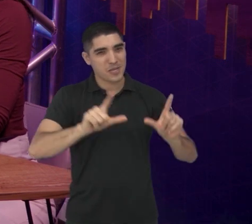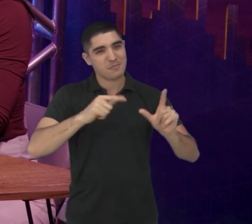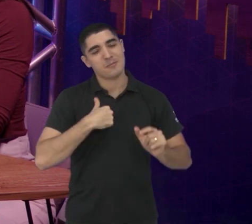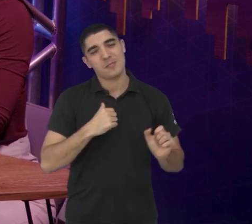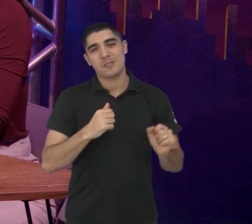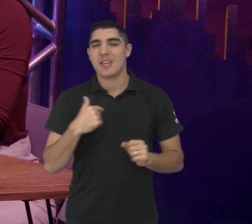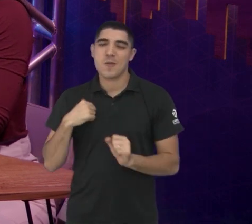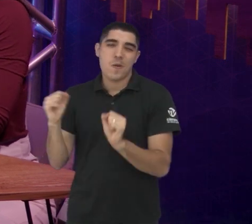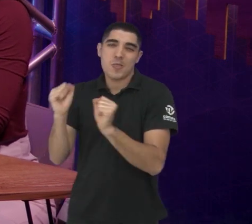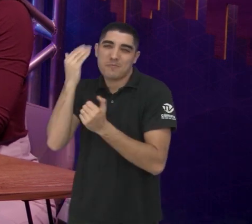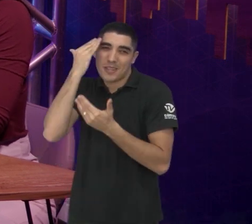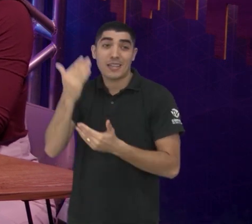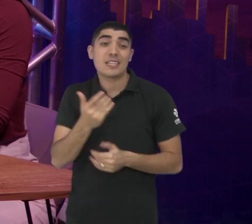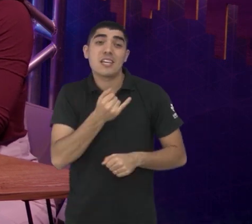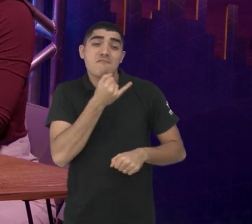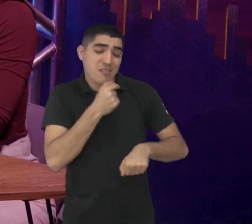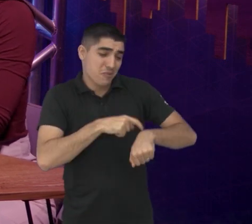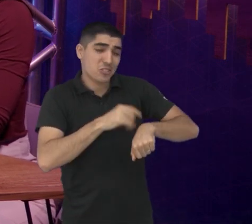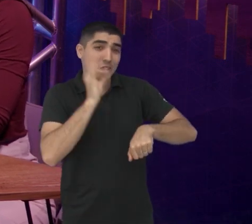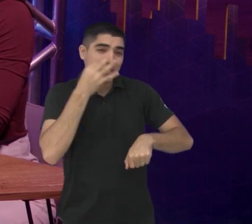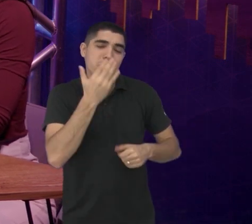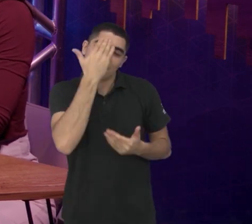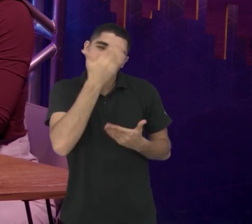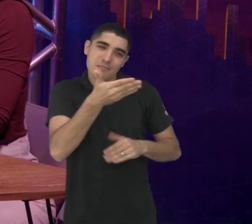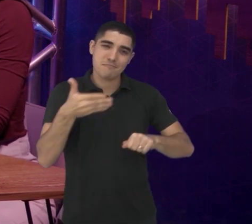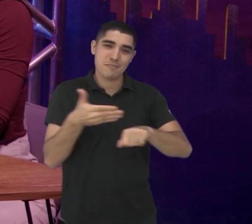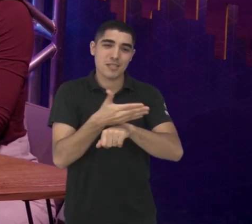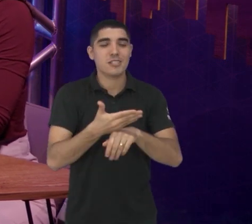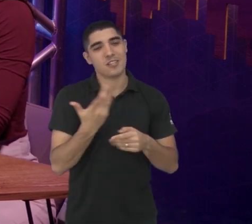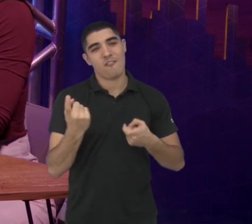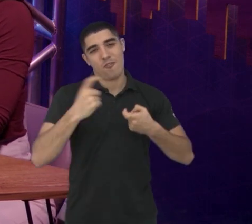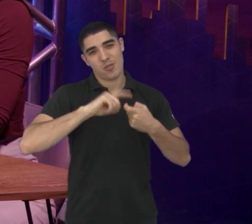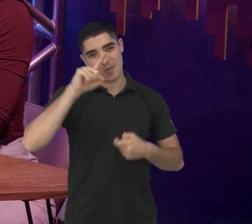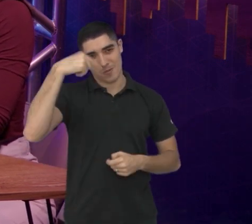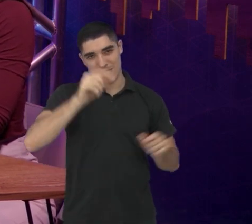oportunidade, adorei. Infelizmente o nosso tempo já estourou, mas muito obrigada pela